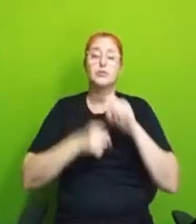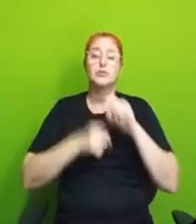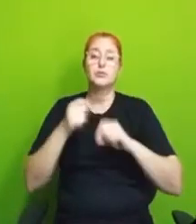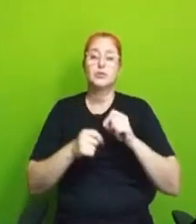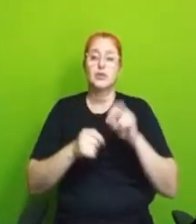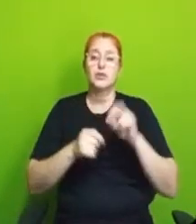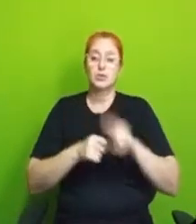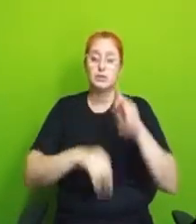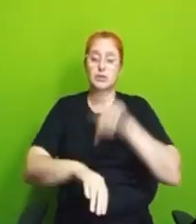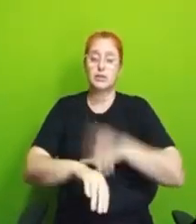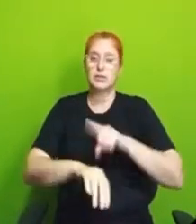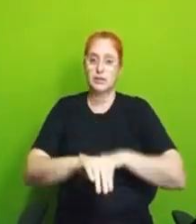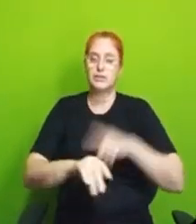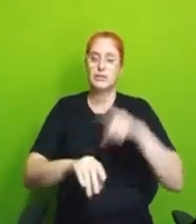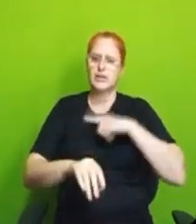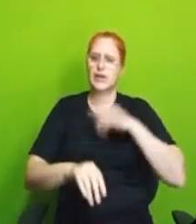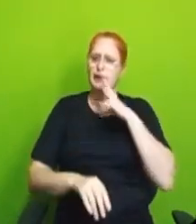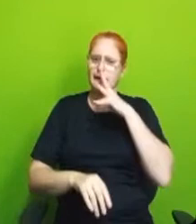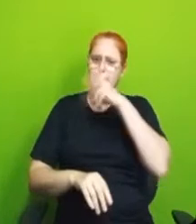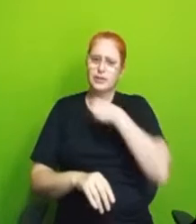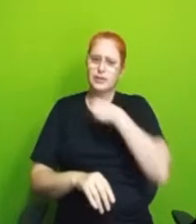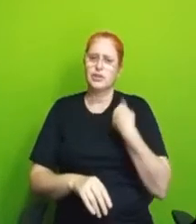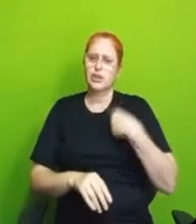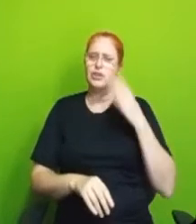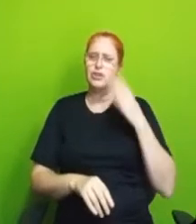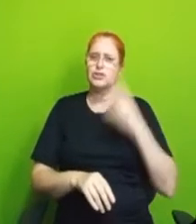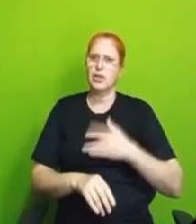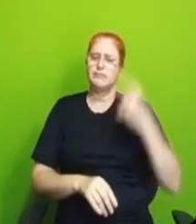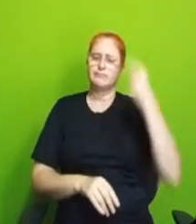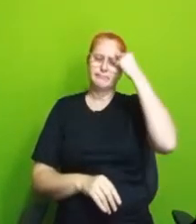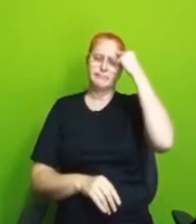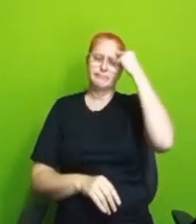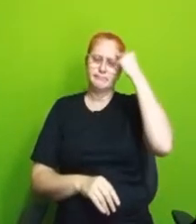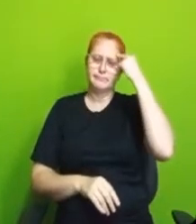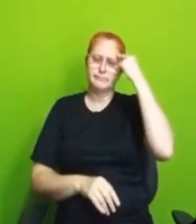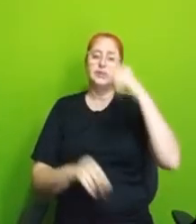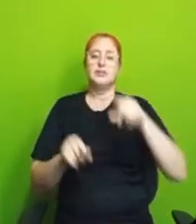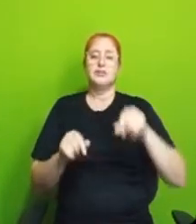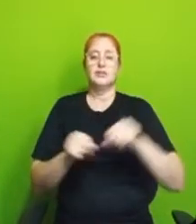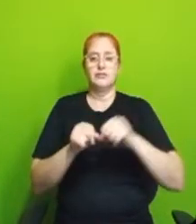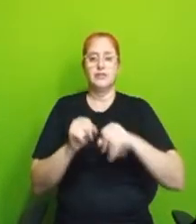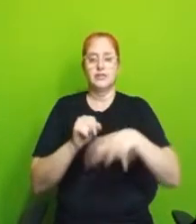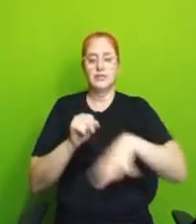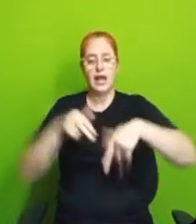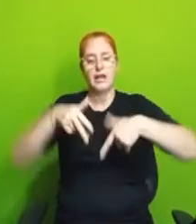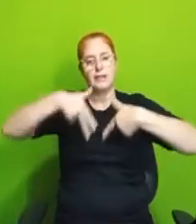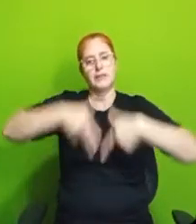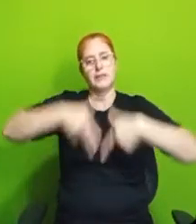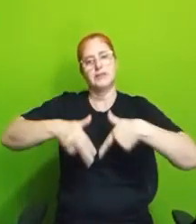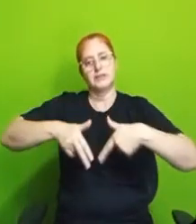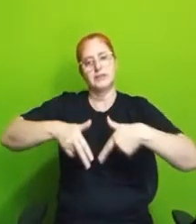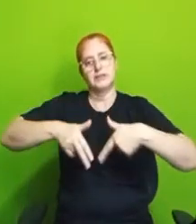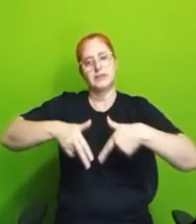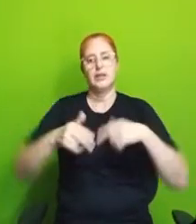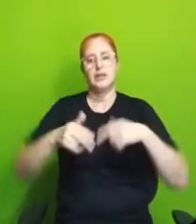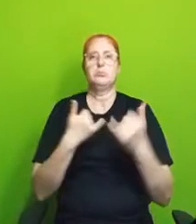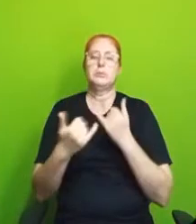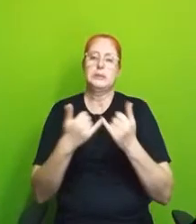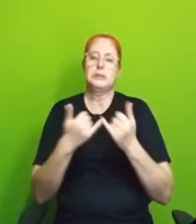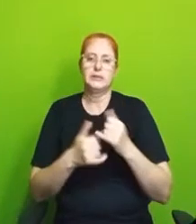uma crítica que a gente vinha maturando e fazendo no âmbito da militância. Na MB, por exemplo, a gente até